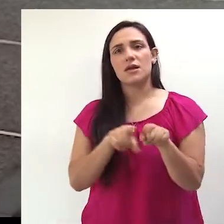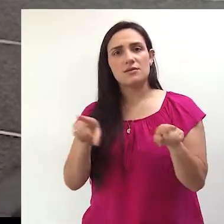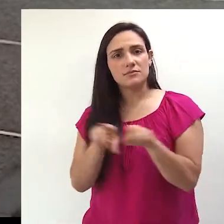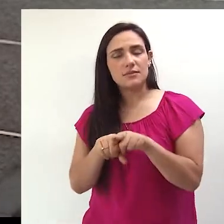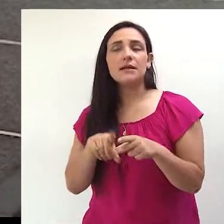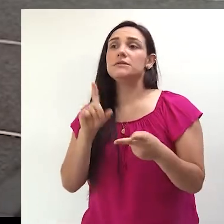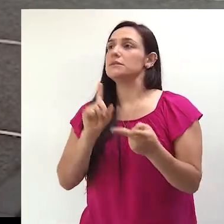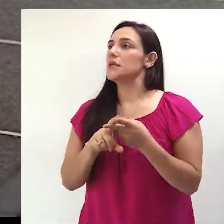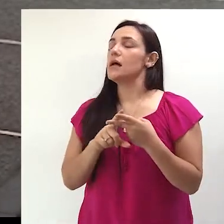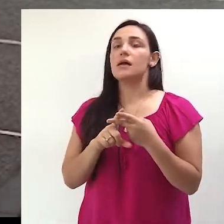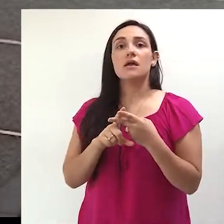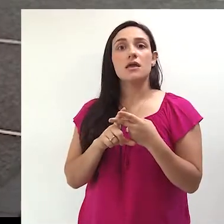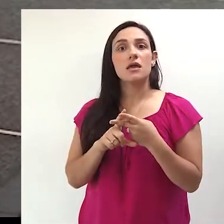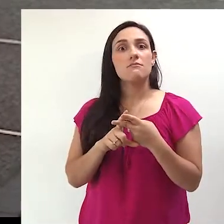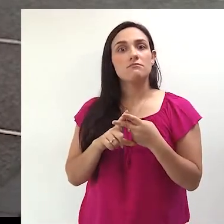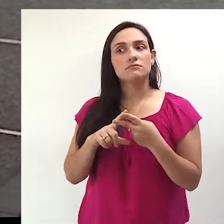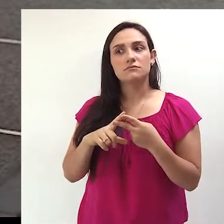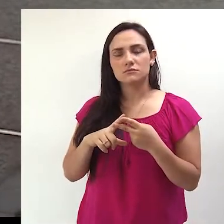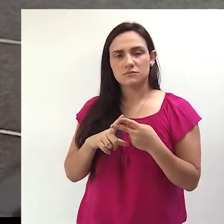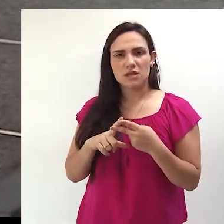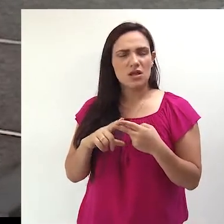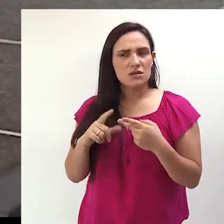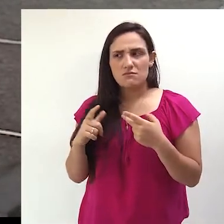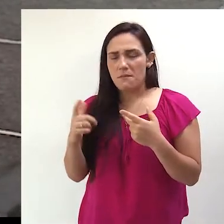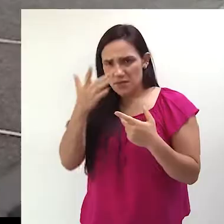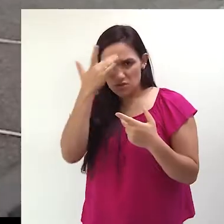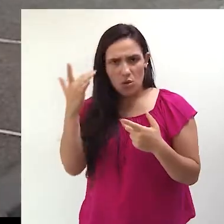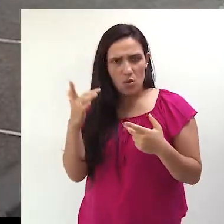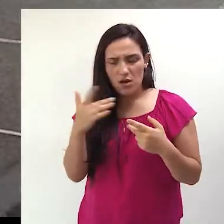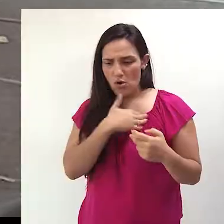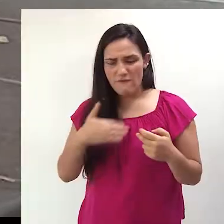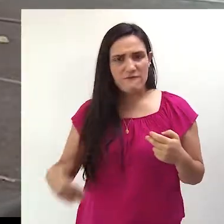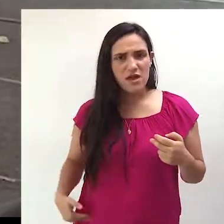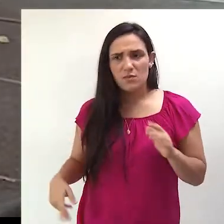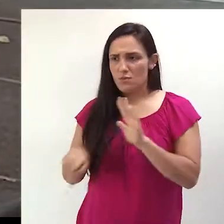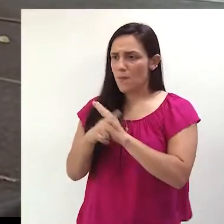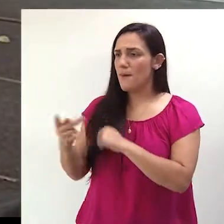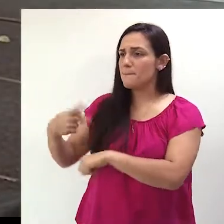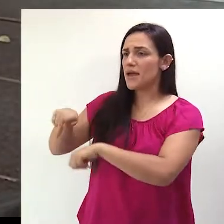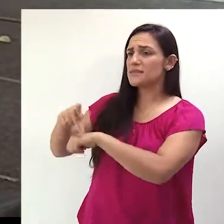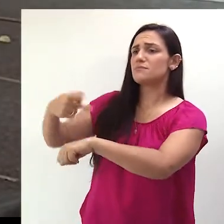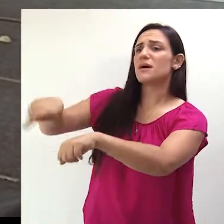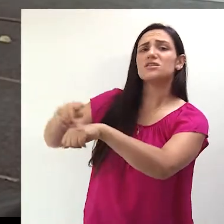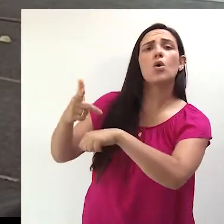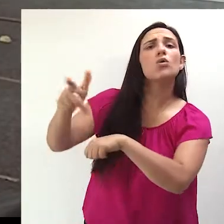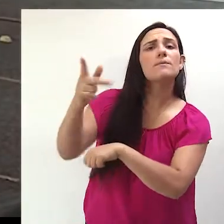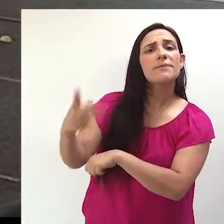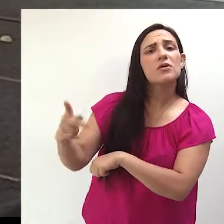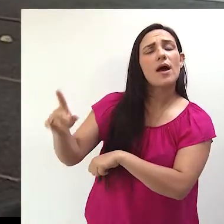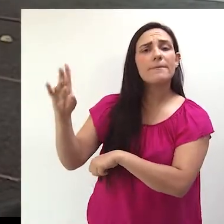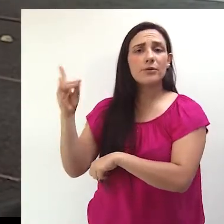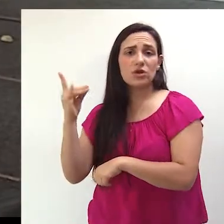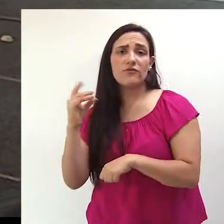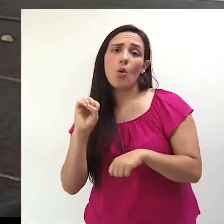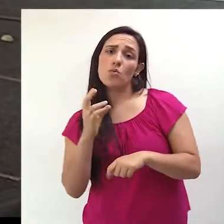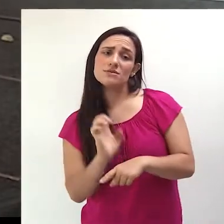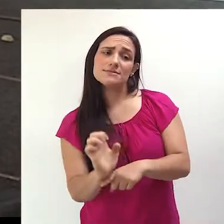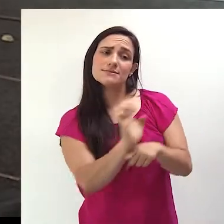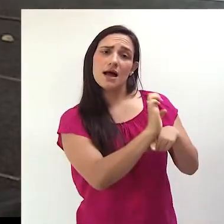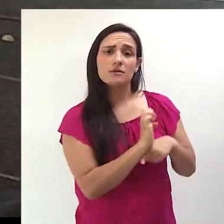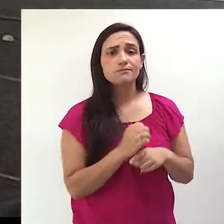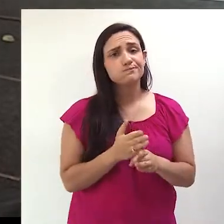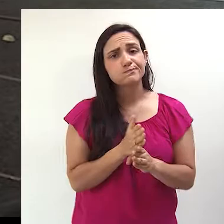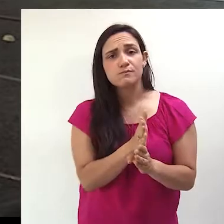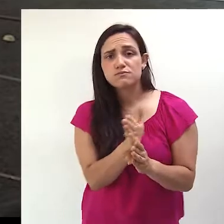do Paraguai e Bolívia, porque muitos desses produtos são para lá levados. O setor rural ele tem crescido muito nos